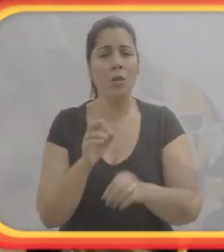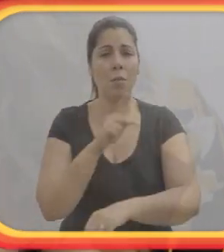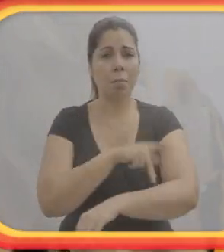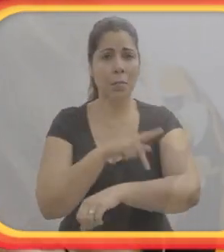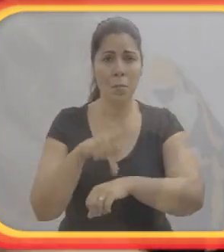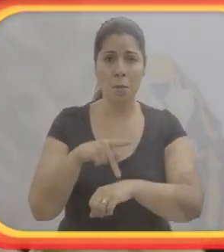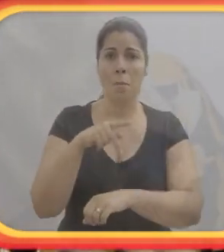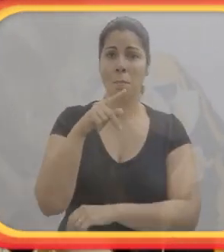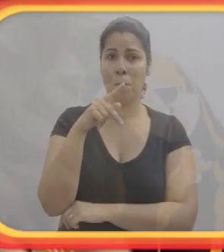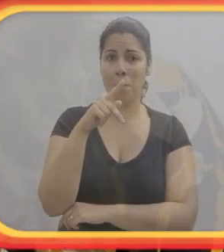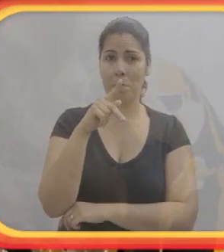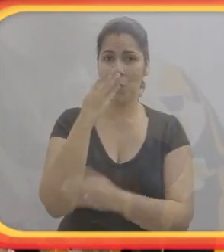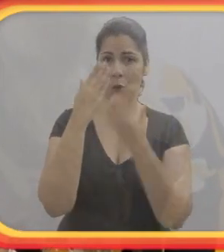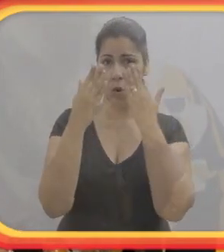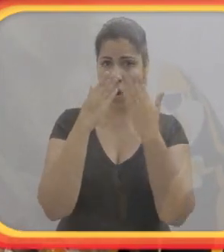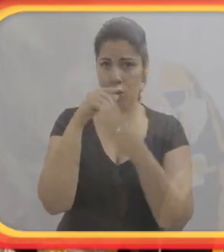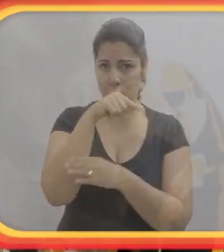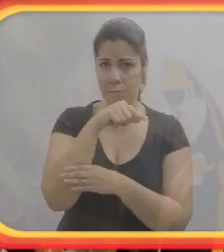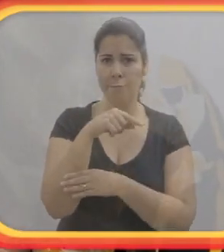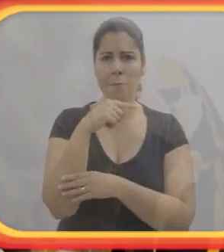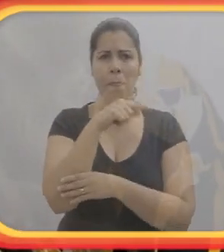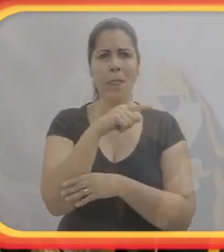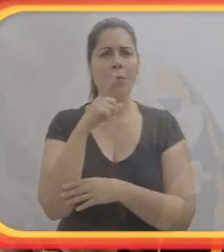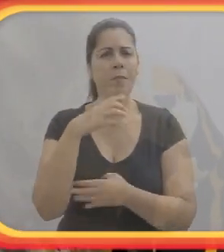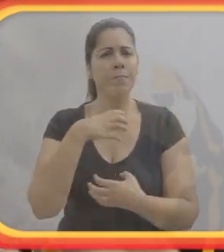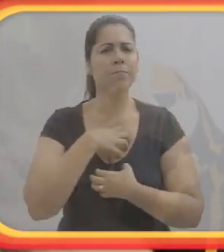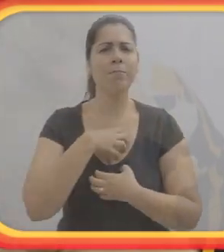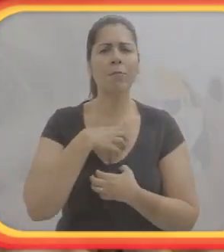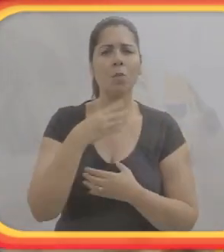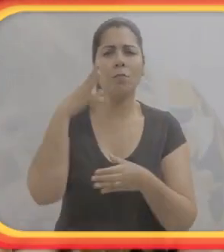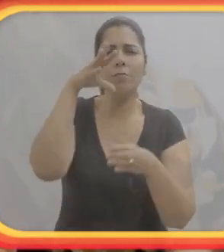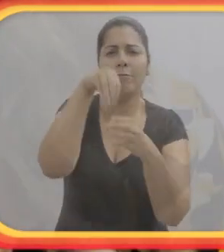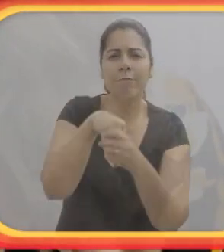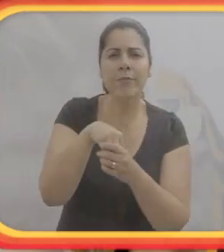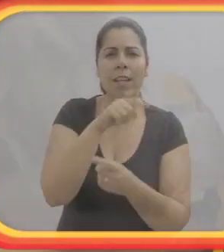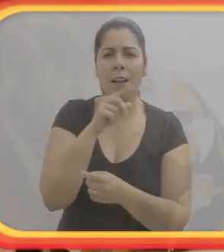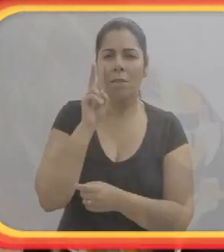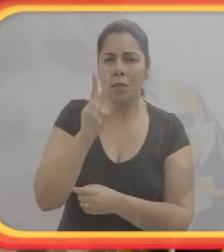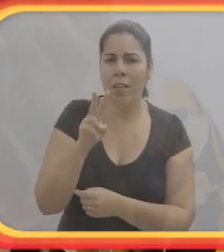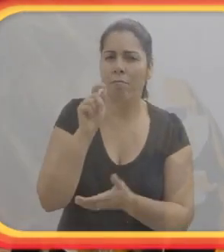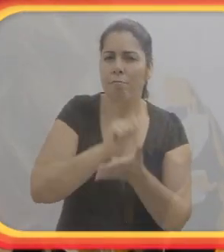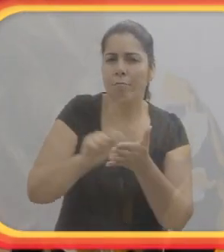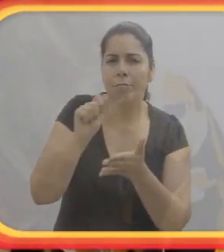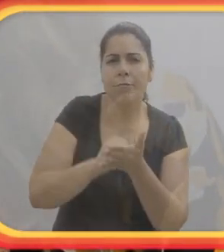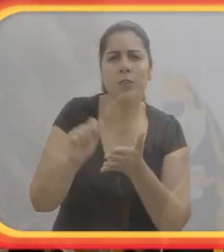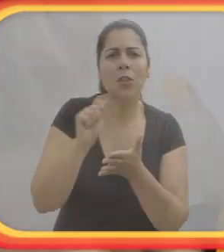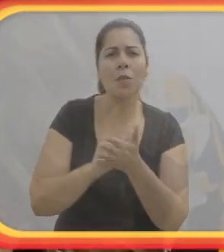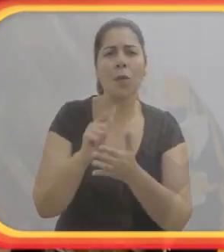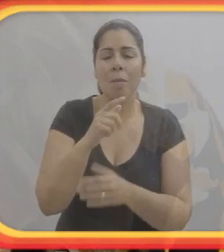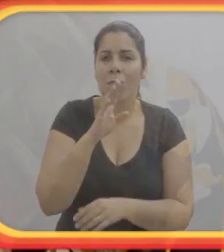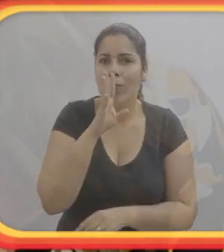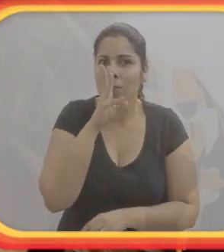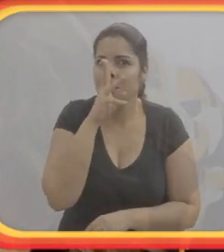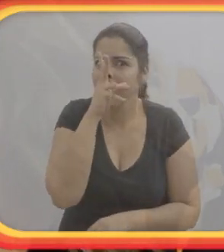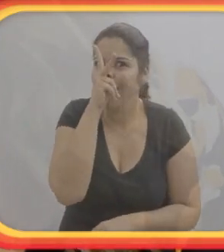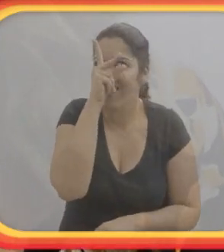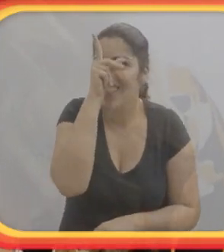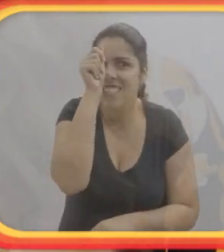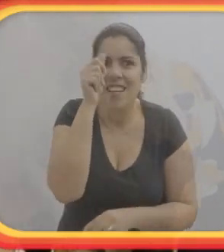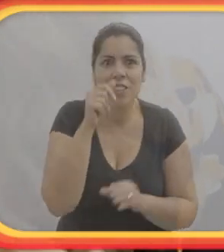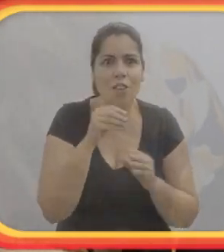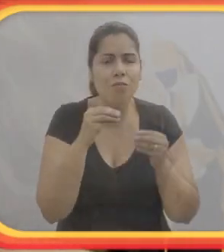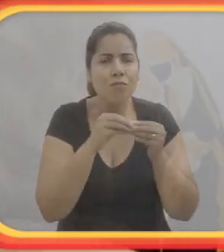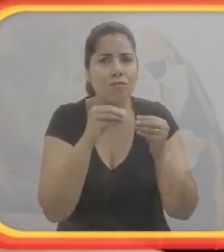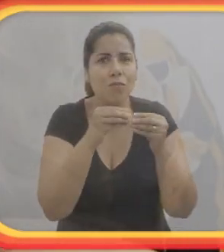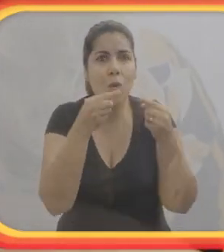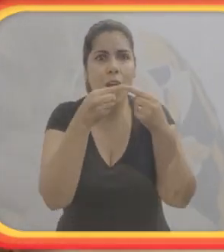uma forma dele trabalhar algumas questões comportamentais dele, ele estava escrevendo um projeto com a psicopedagoga dele, que era uma